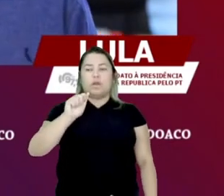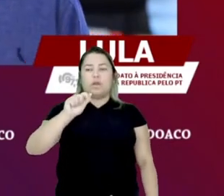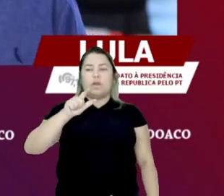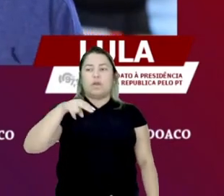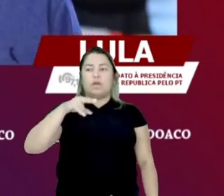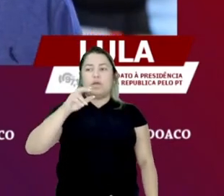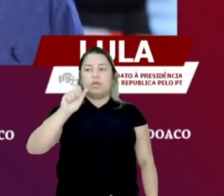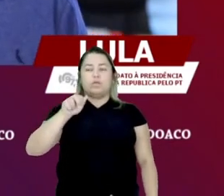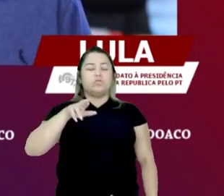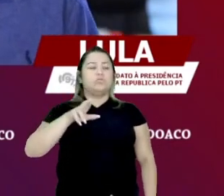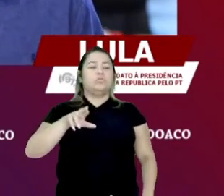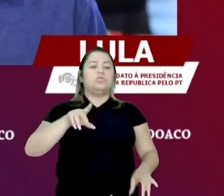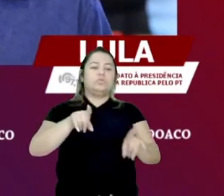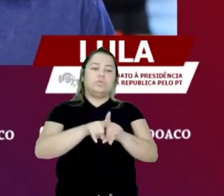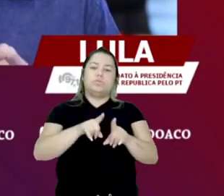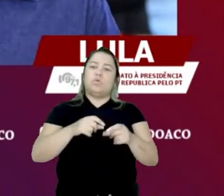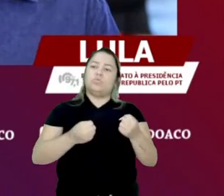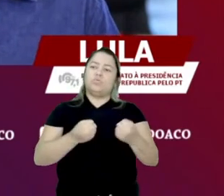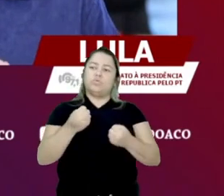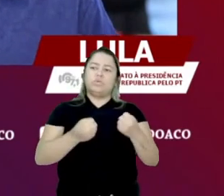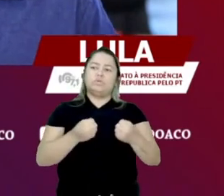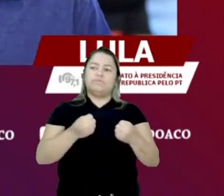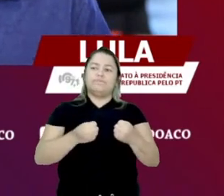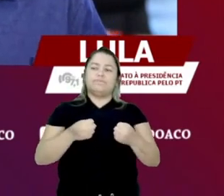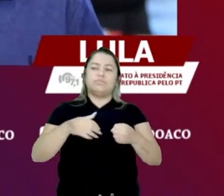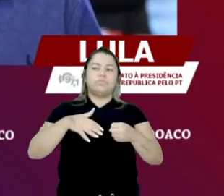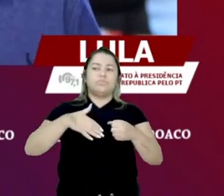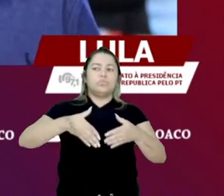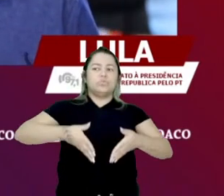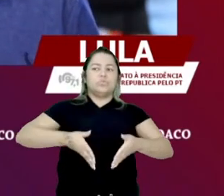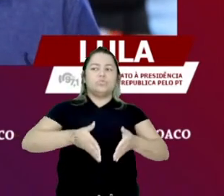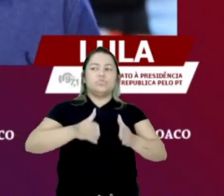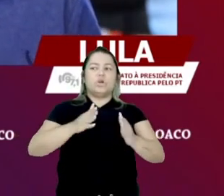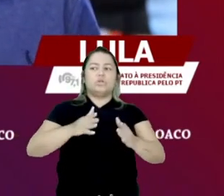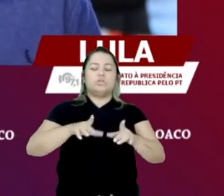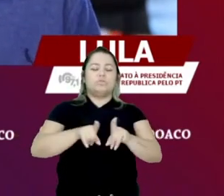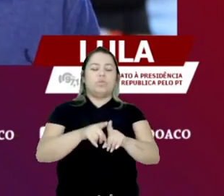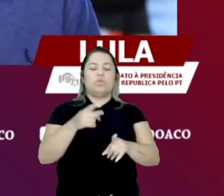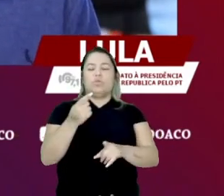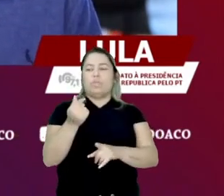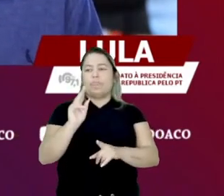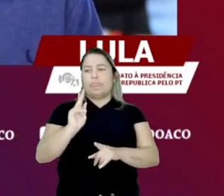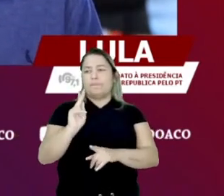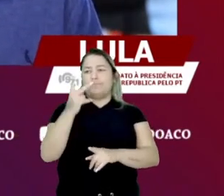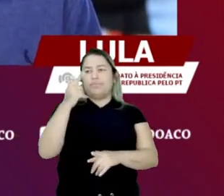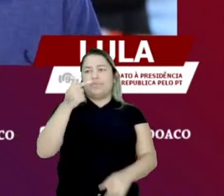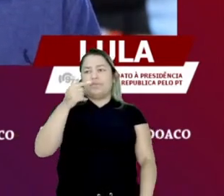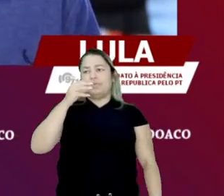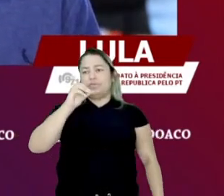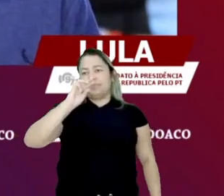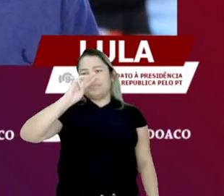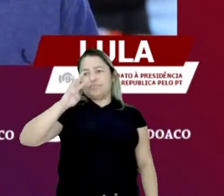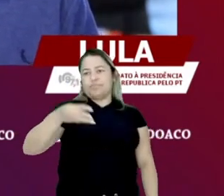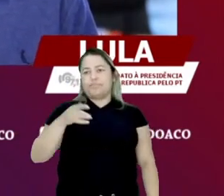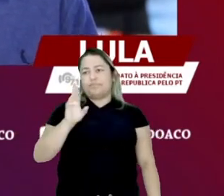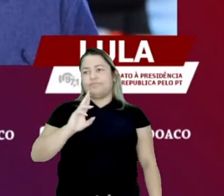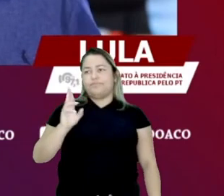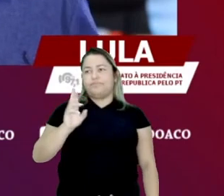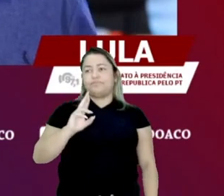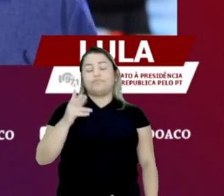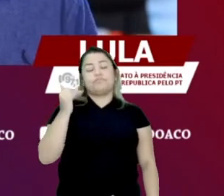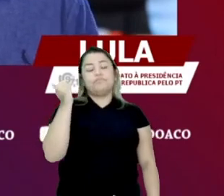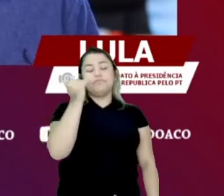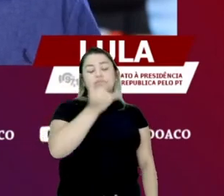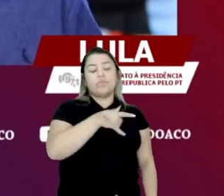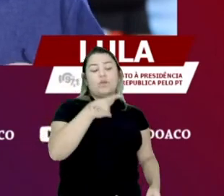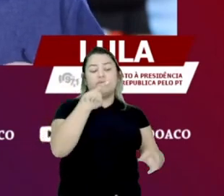isso porque nós precisamos terminar esse trecho da ferrovia, sabe, 381. Nós precisamos